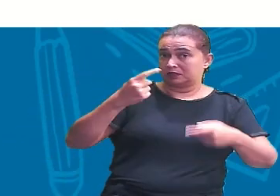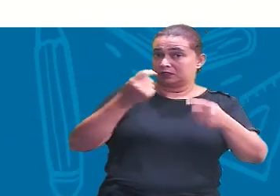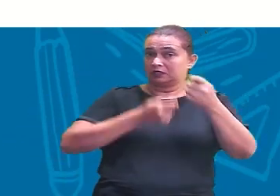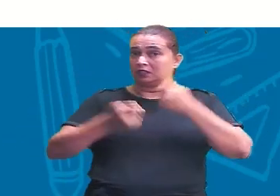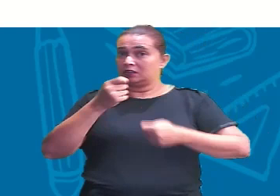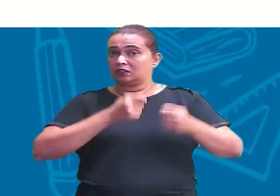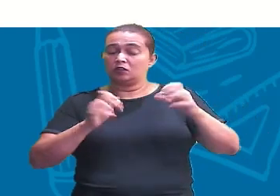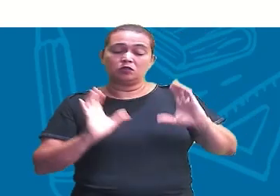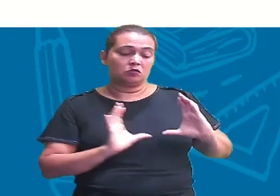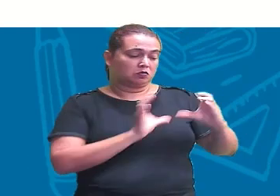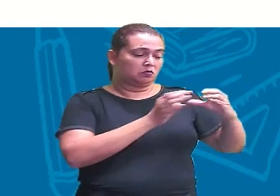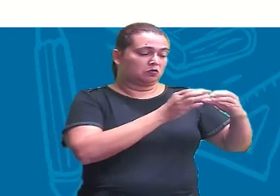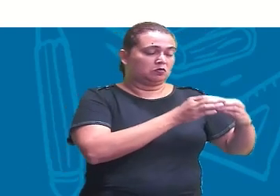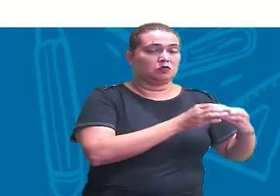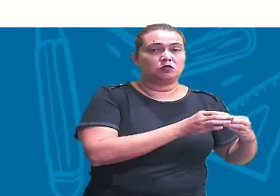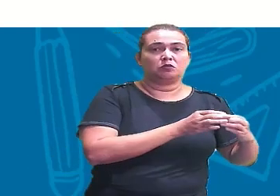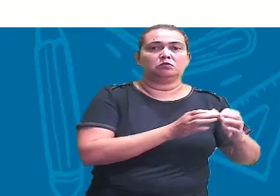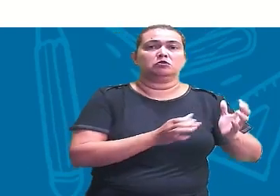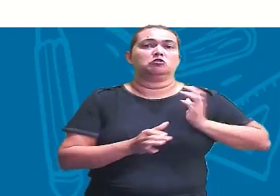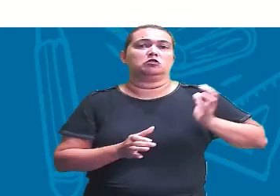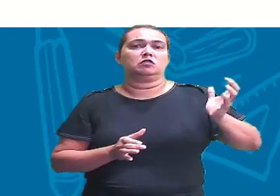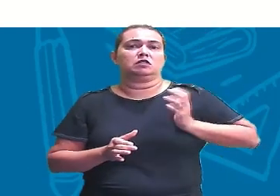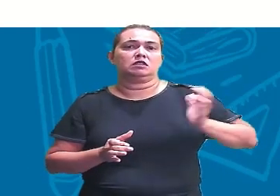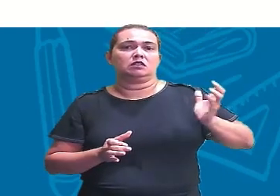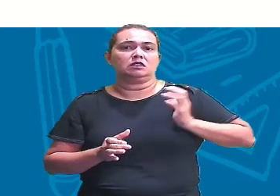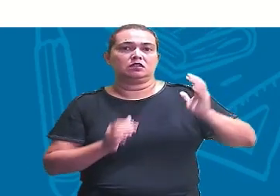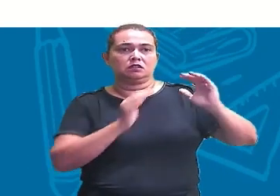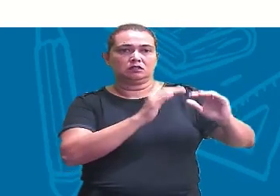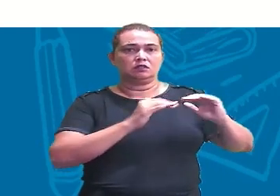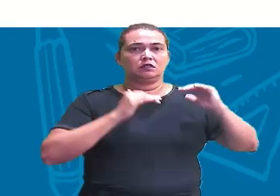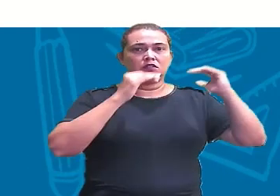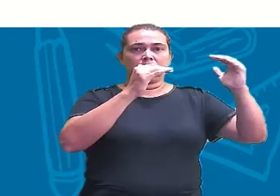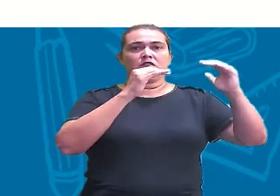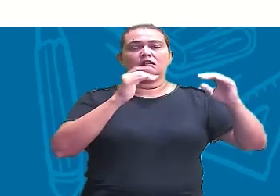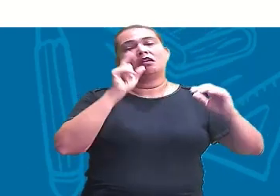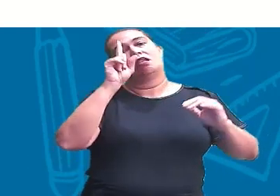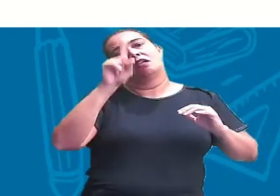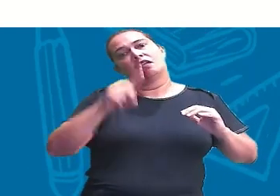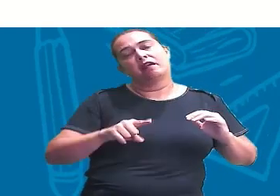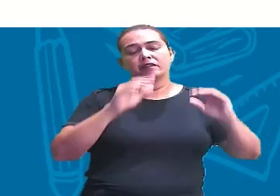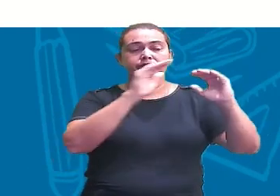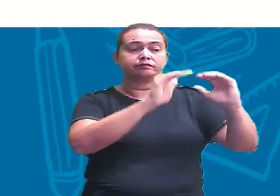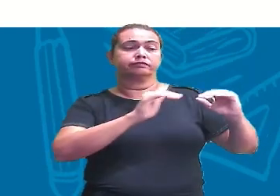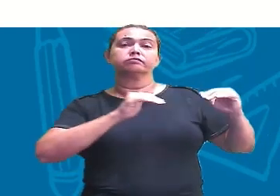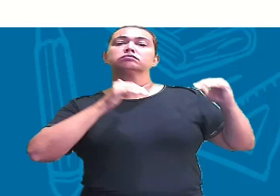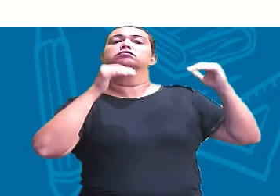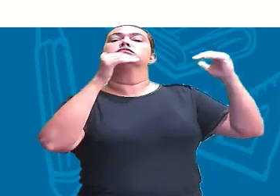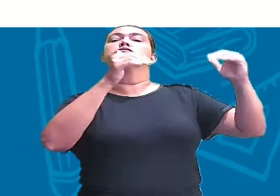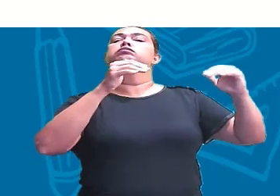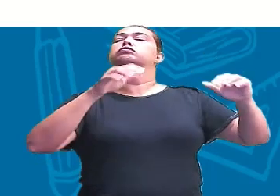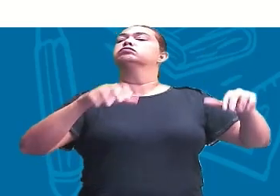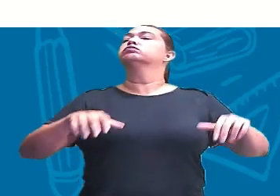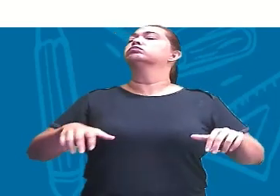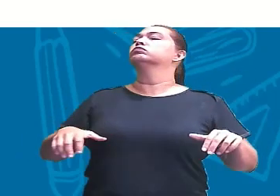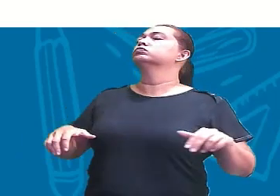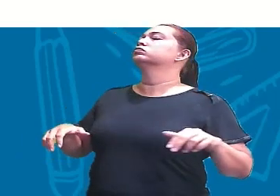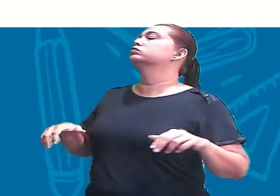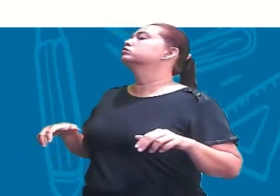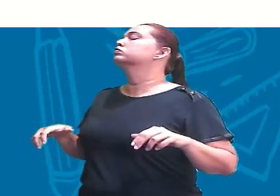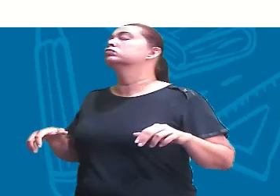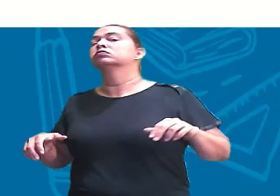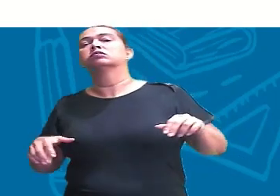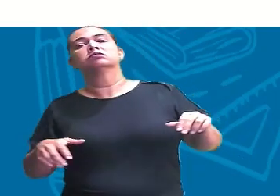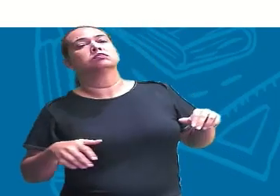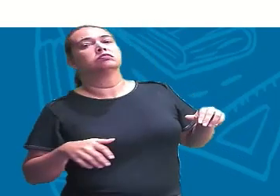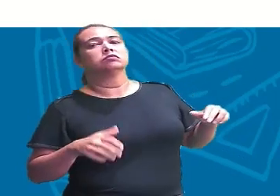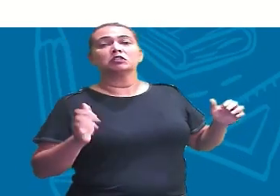uma elite, tá? Um grupo de pessoas que eram chamados de nobres e que eles tinham um poder maior do que o restante da